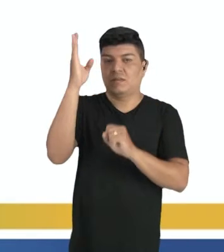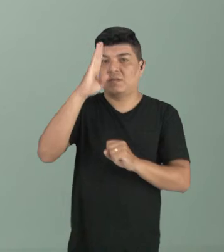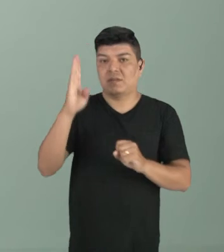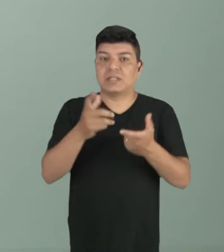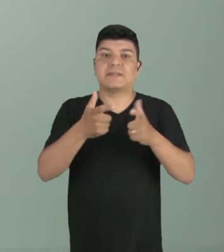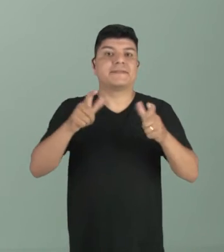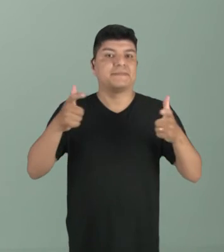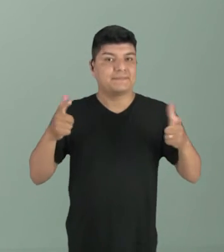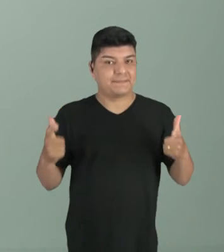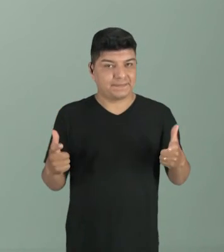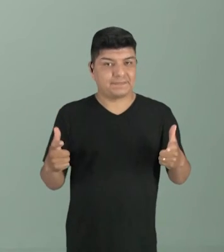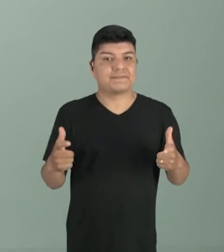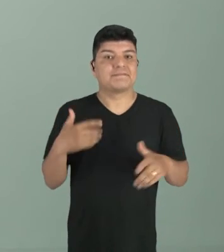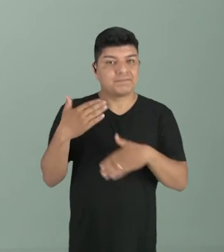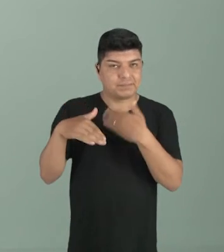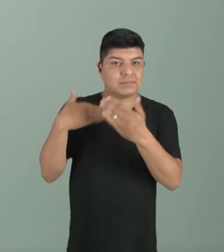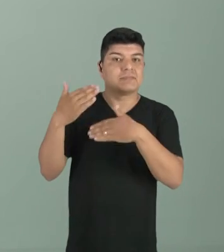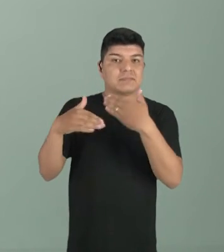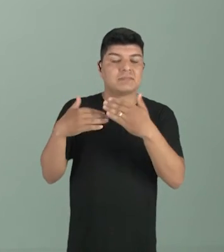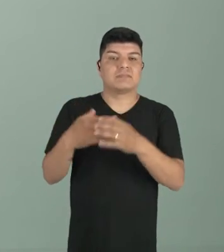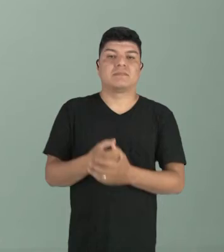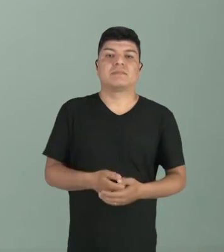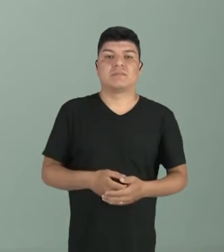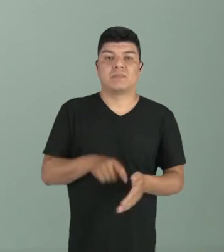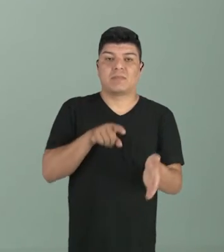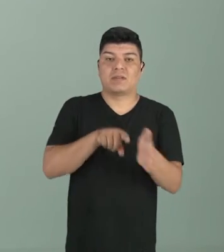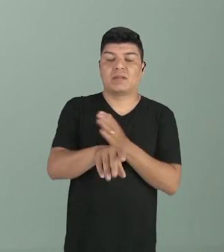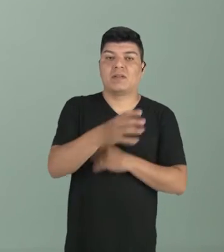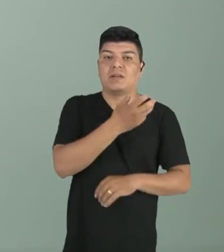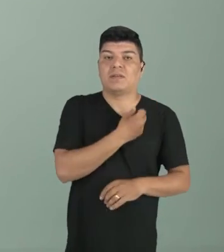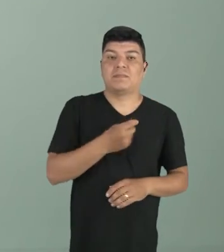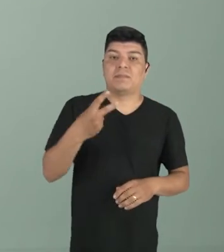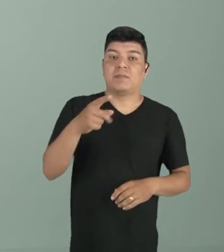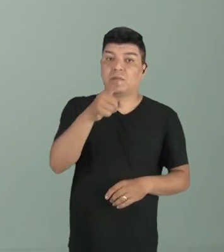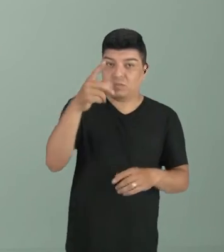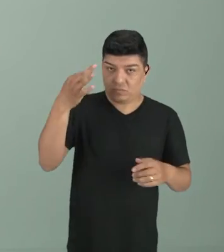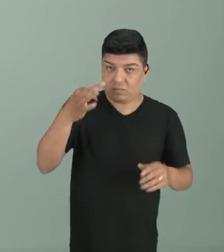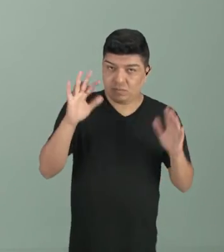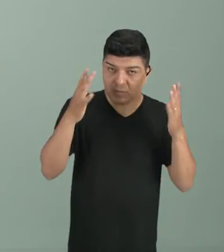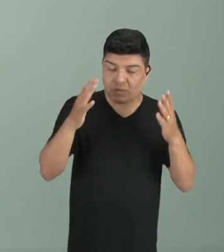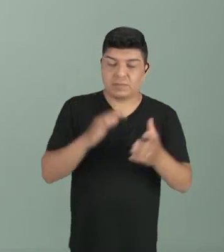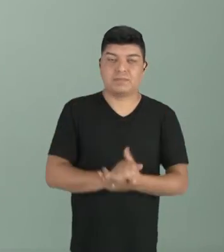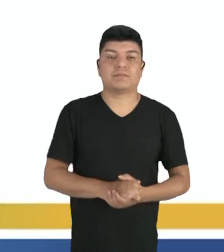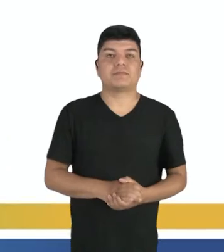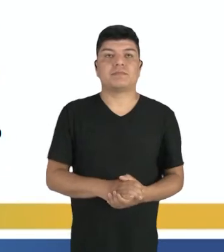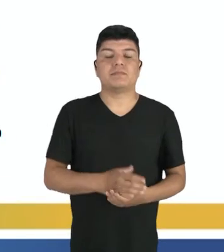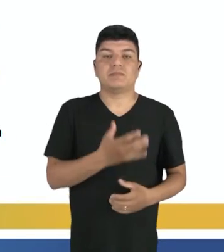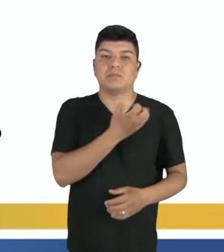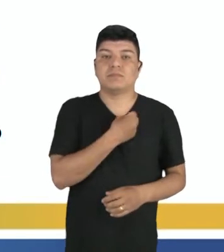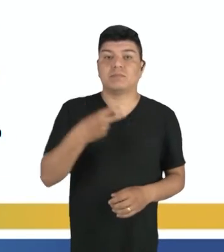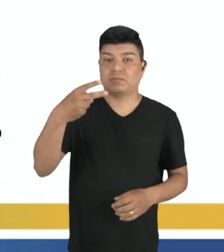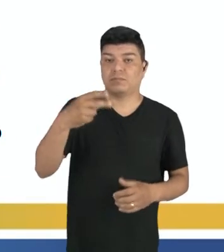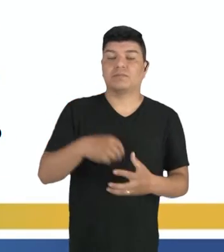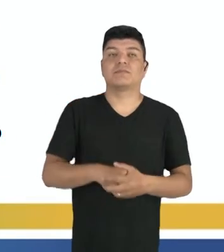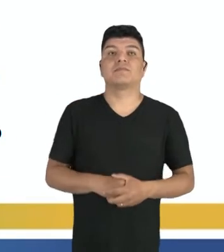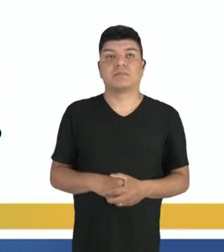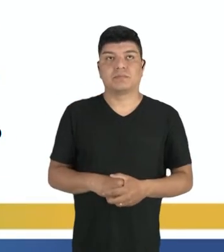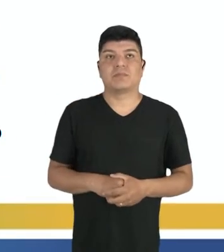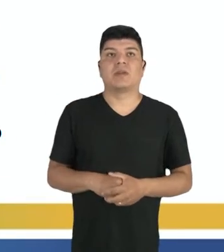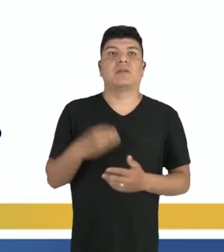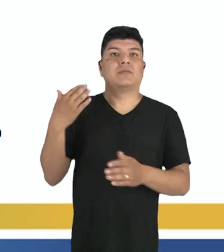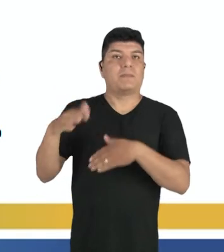brasileiras crescessem, se desenvolvessem. Vamos para a segunda questão. Parabéns a você que acertou. Vamos para a segunda? Vamos lá.